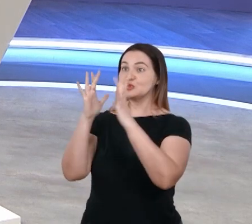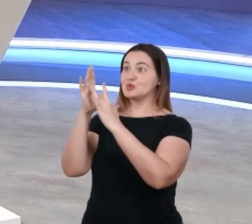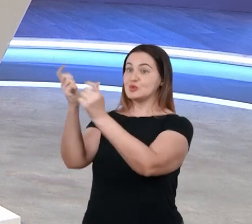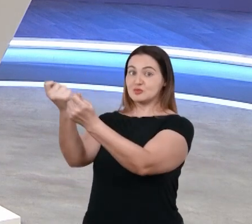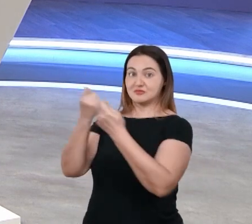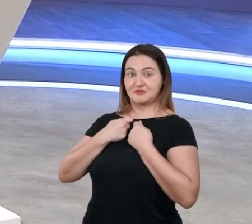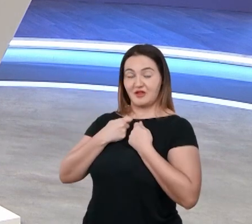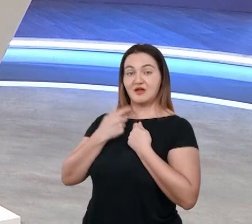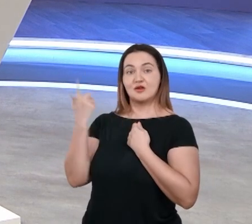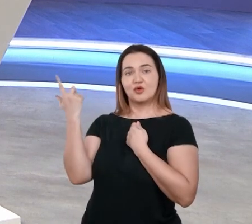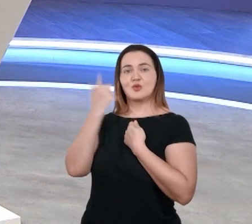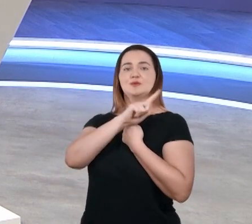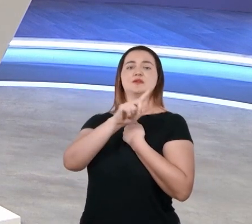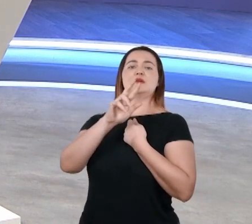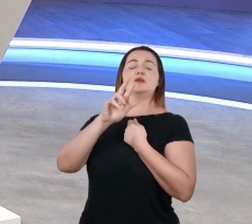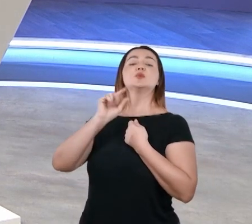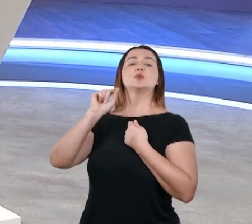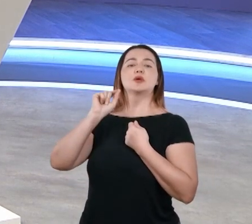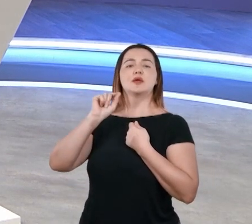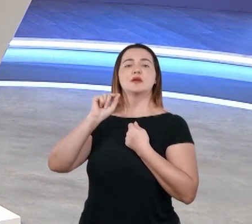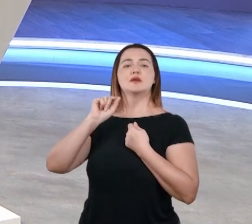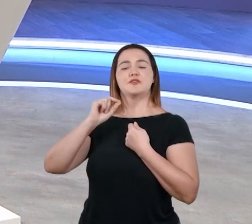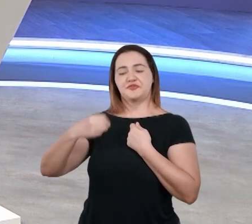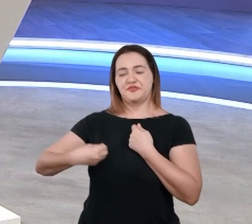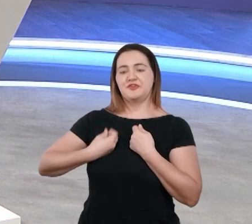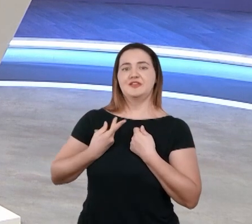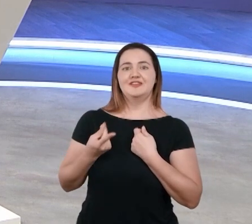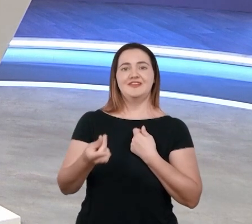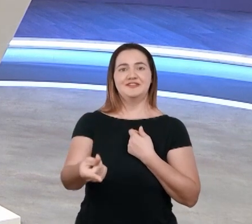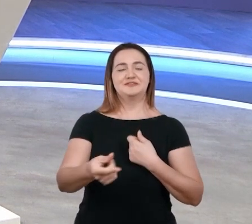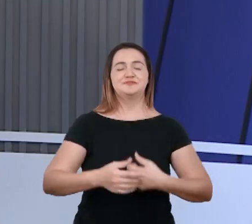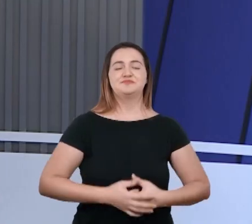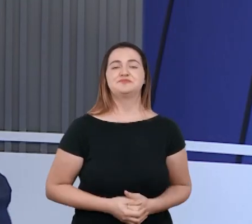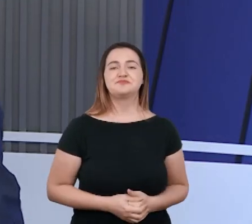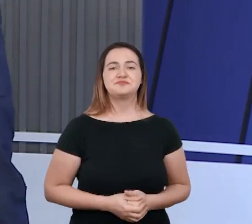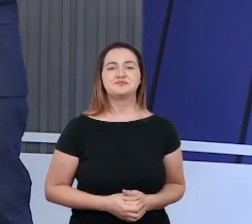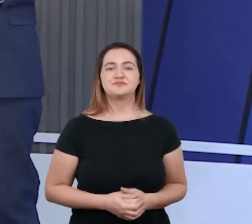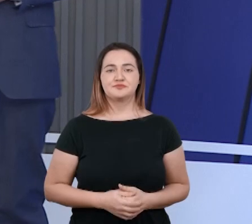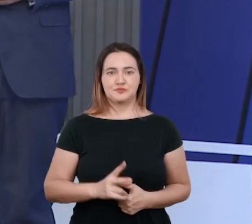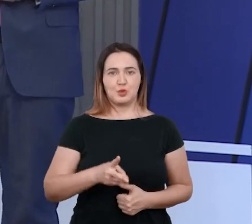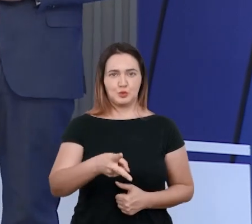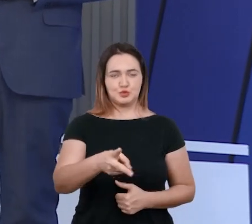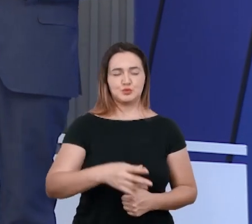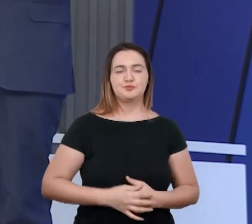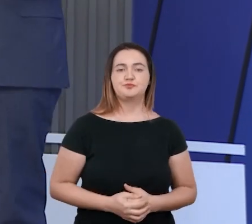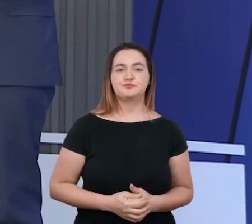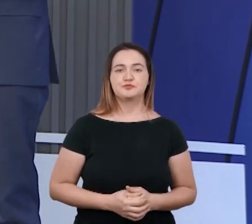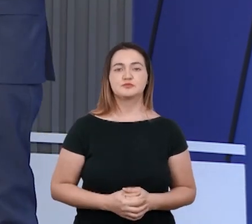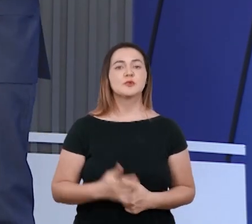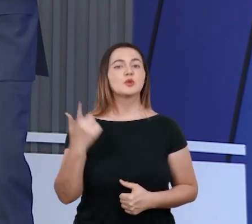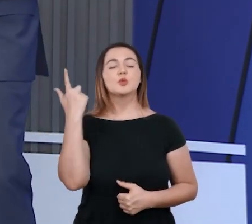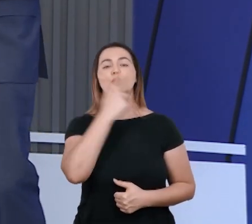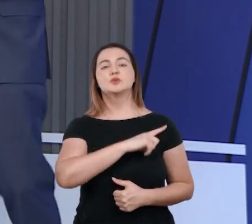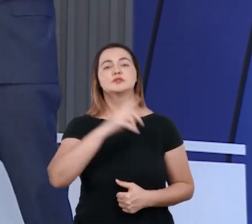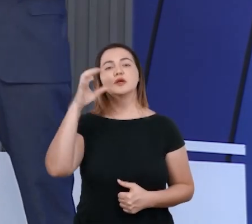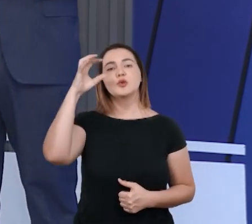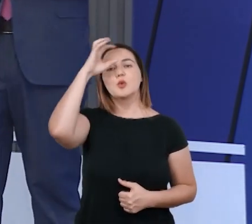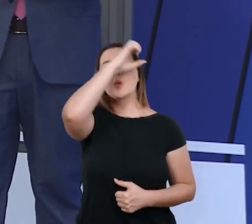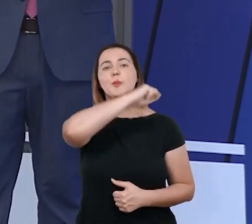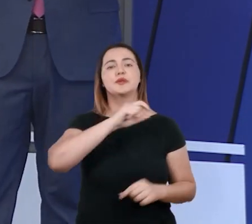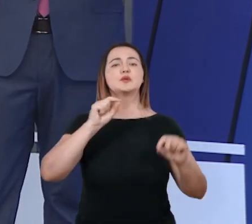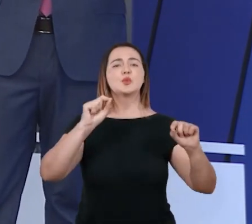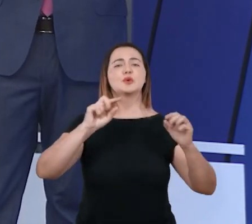mas em Cristo nós temos saída. Em Cristo temos uma solução. Vamos avançar um pouco mais